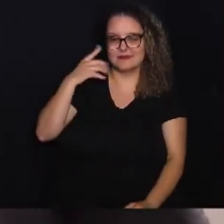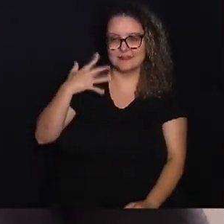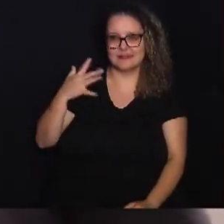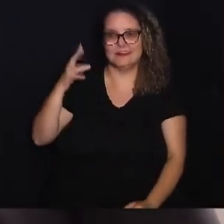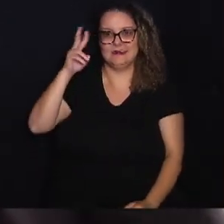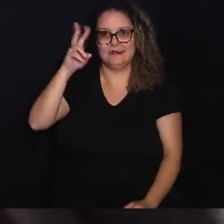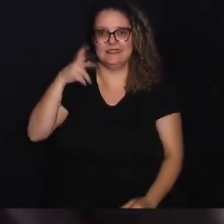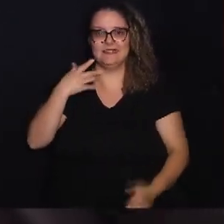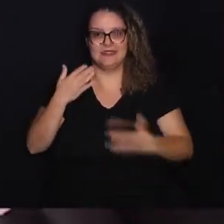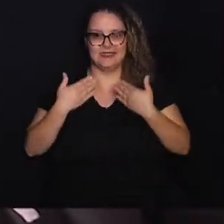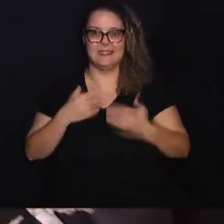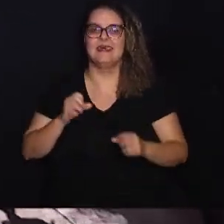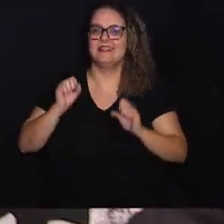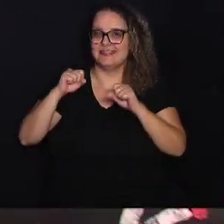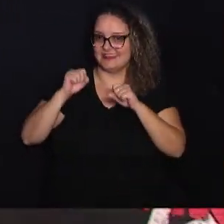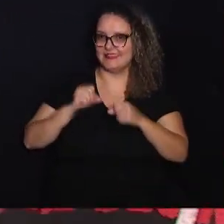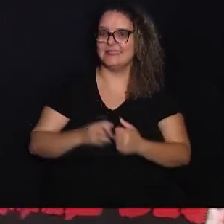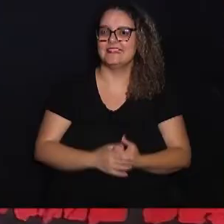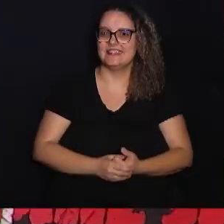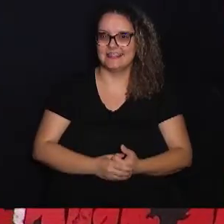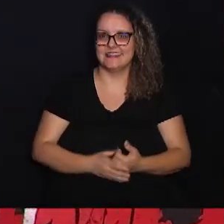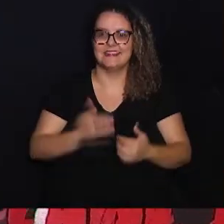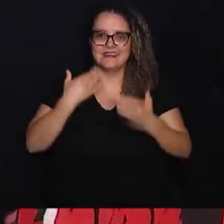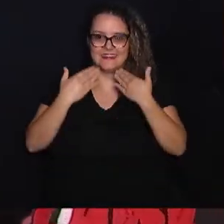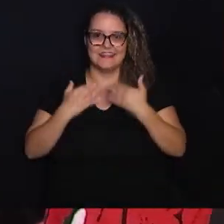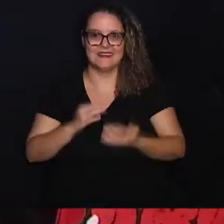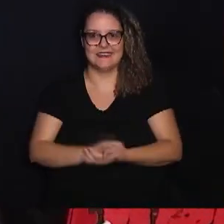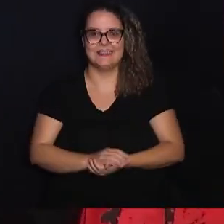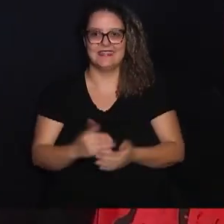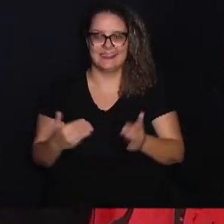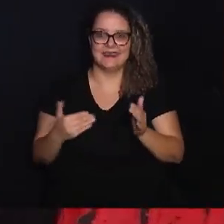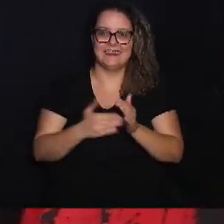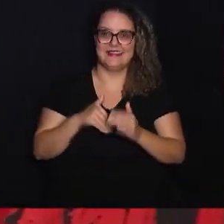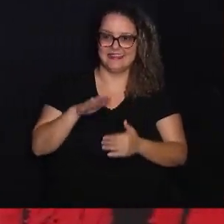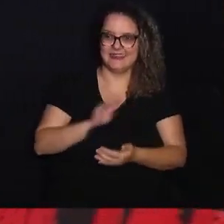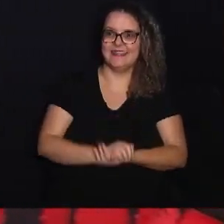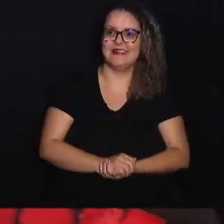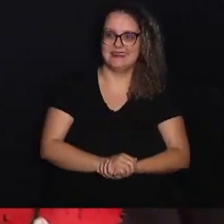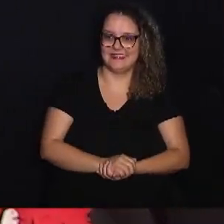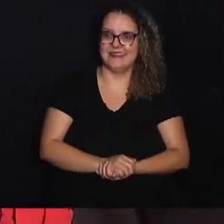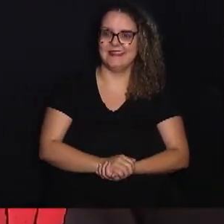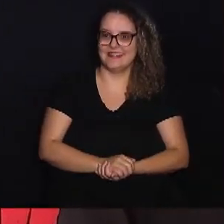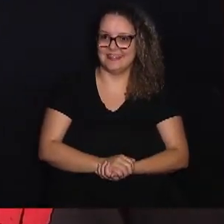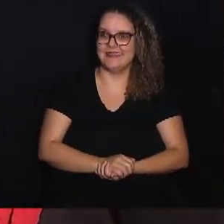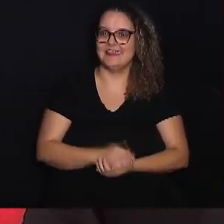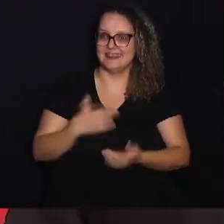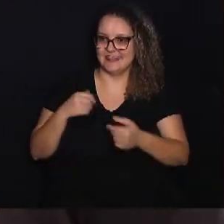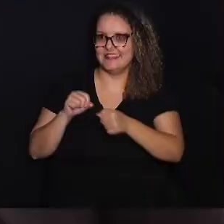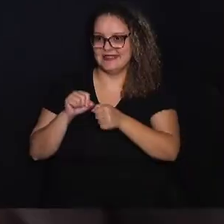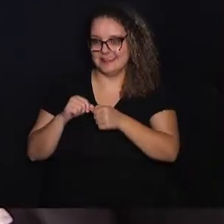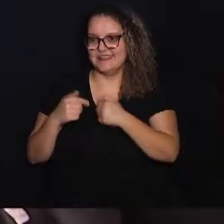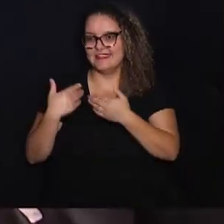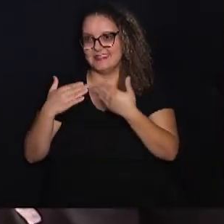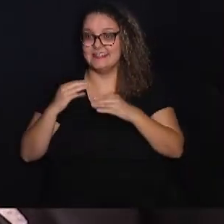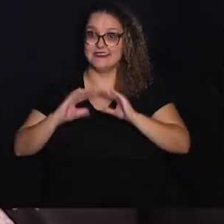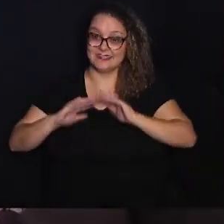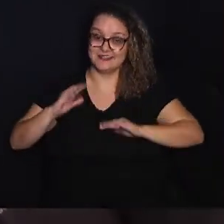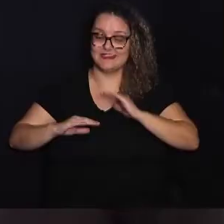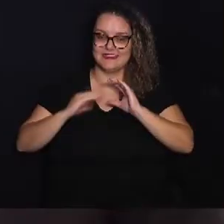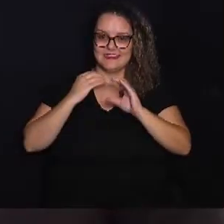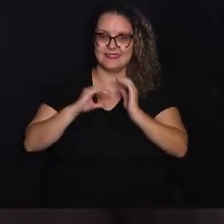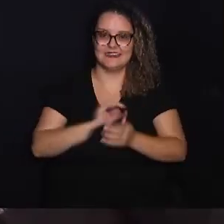histórias, assim? Dá. A gente conversa bastante, até demais. A gente conversa bastante. De vez em quando até canta. E eu tinha